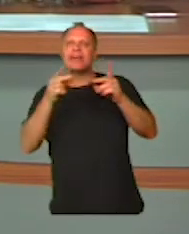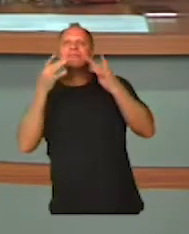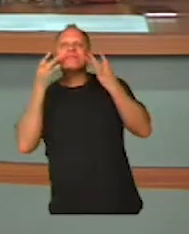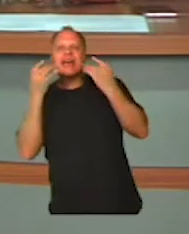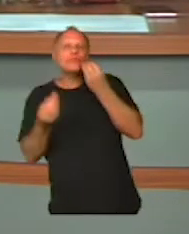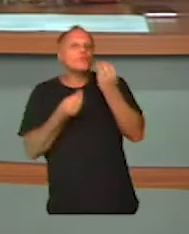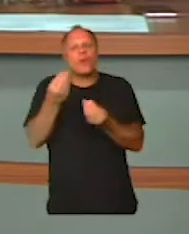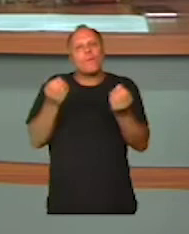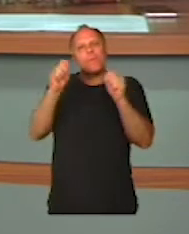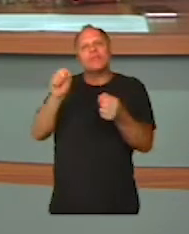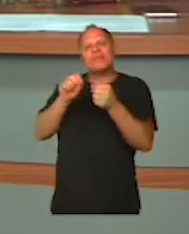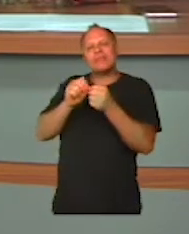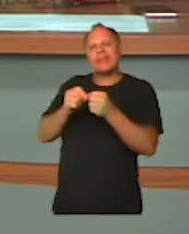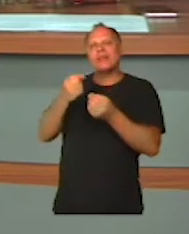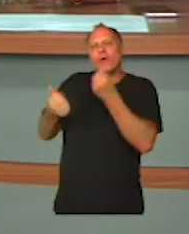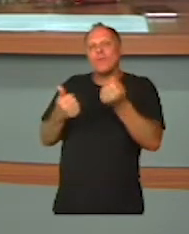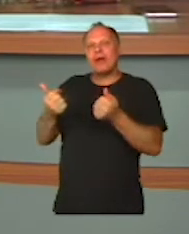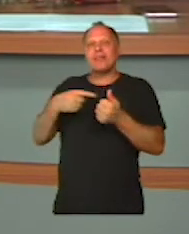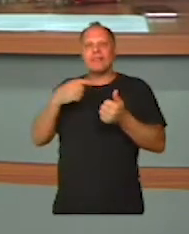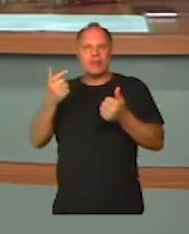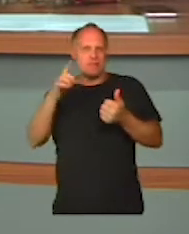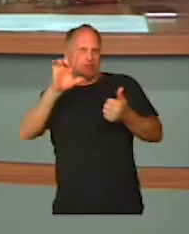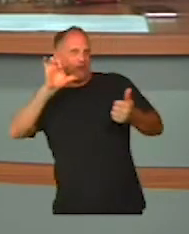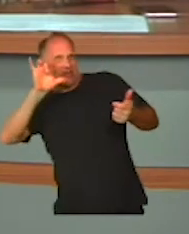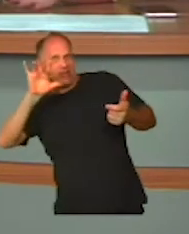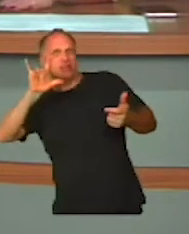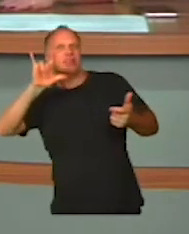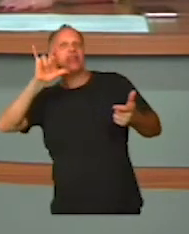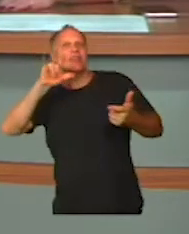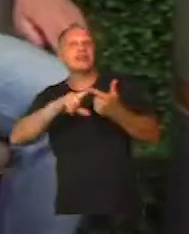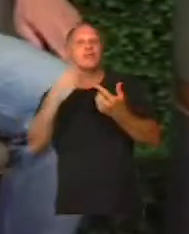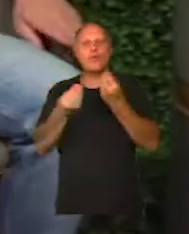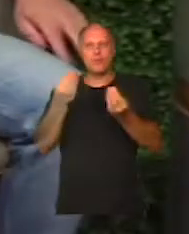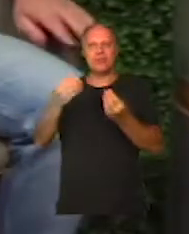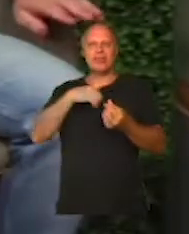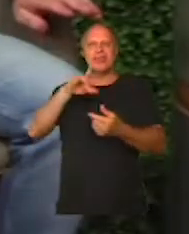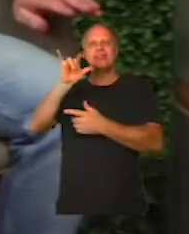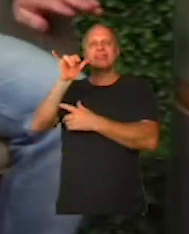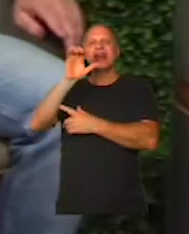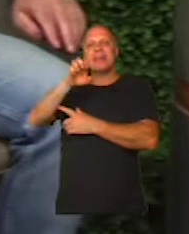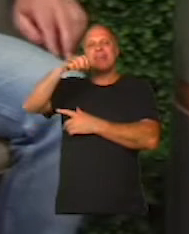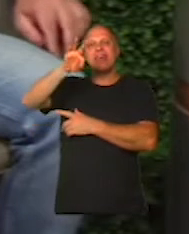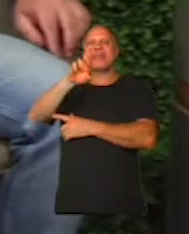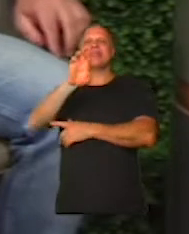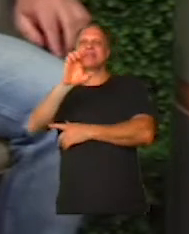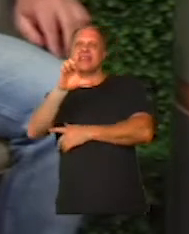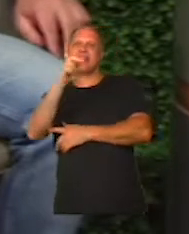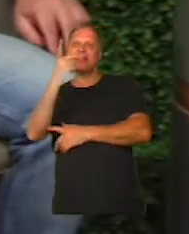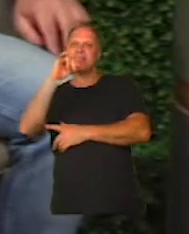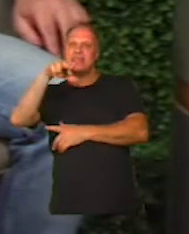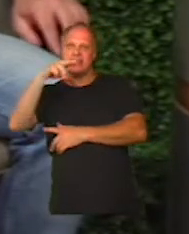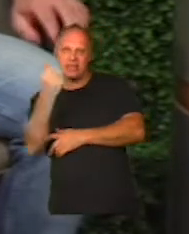vocês? Como é que a gente pode fazer para seguir lá? Dá o Instagram, dá o contato. O Instagram é entretextos, arroba gmail,